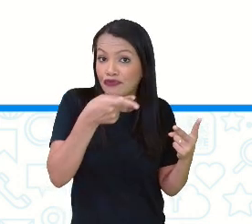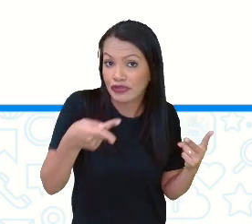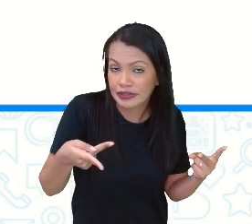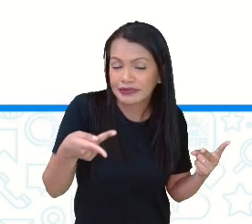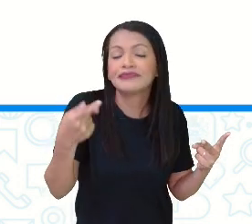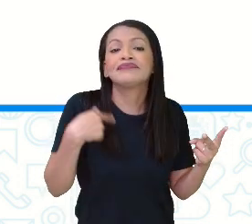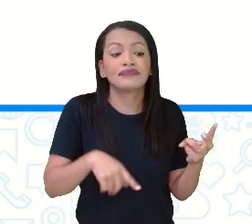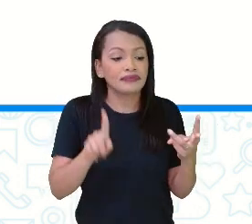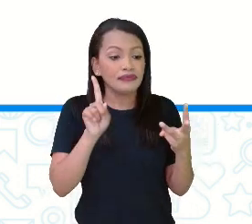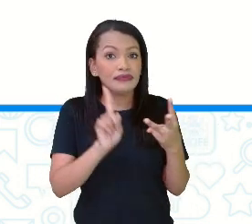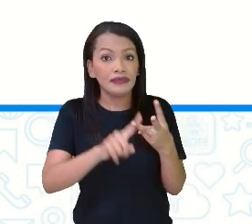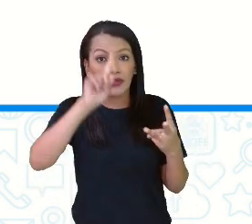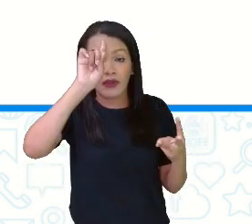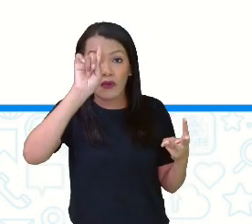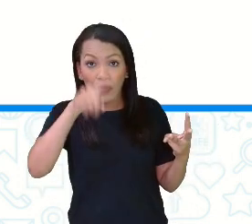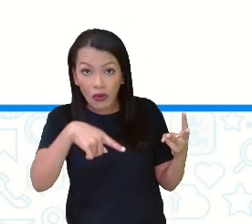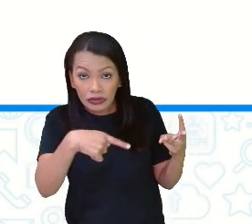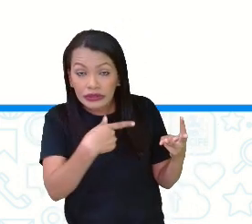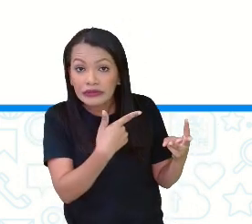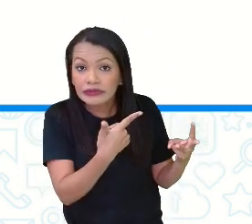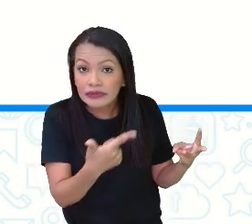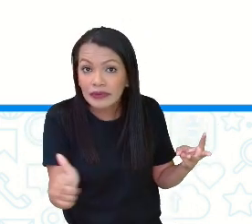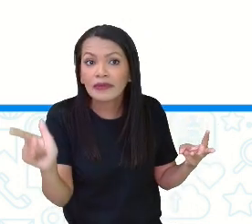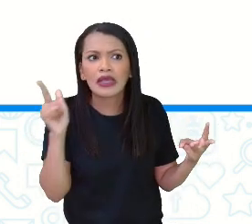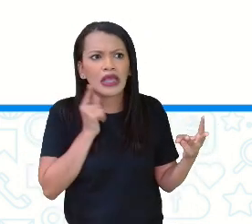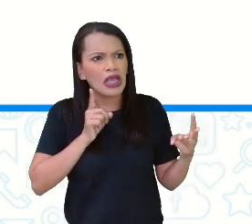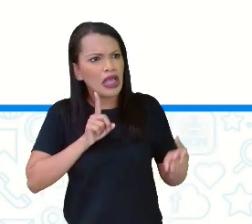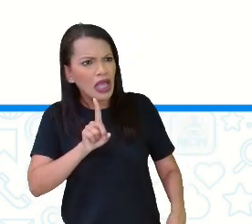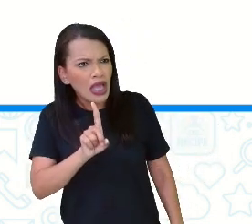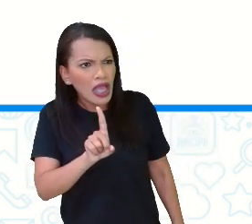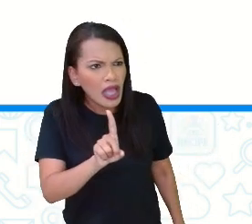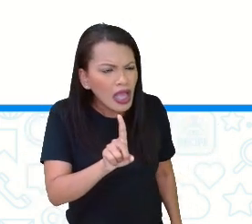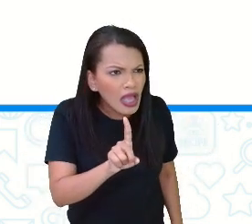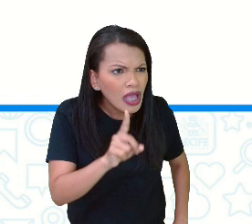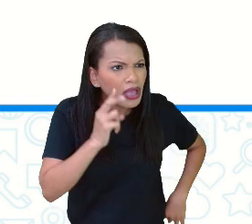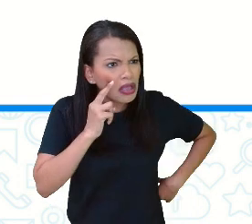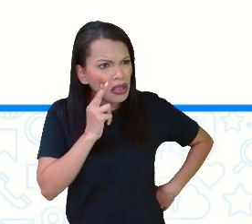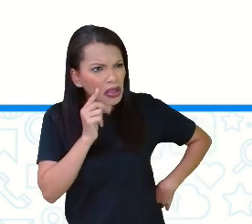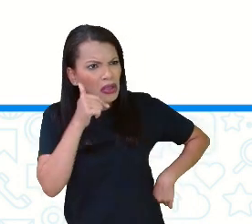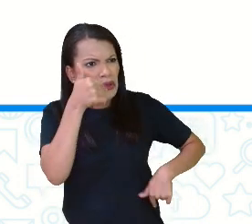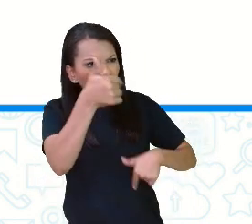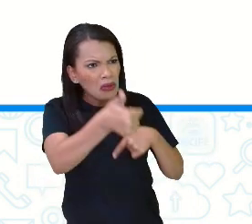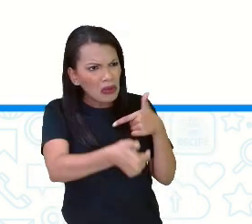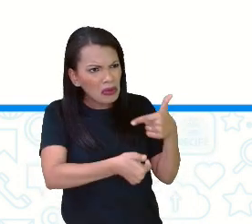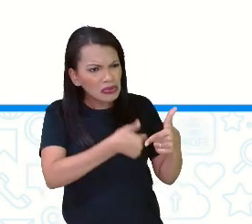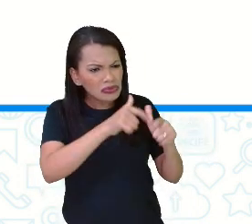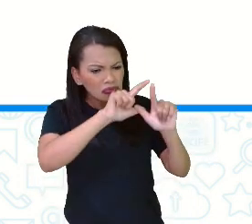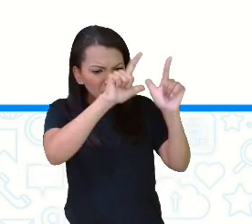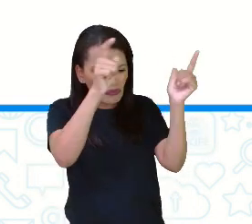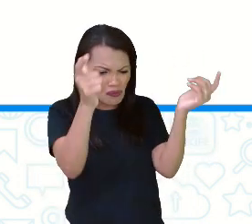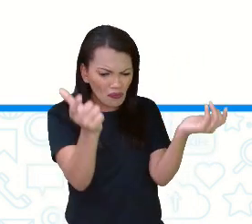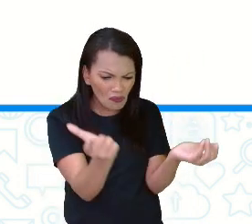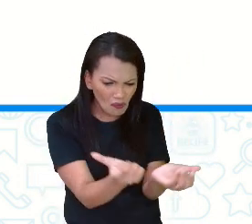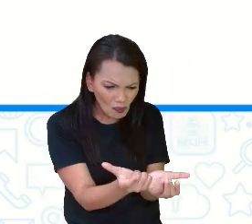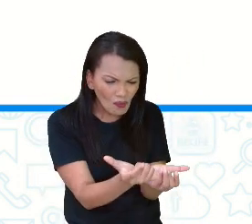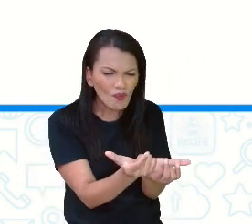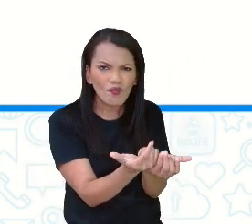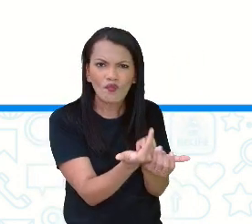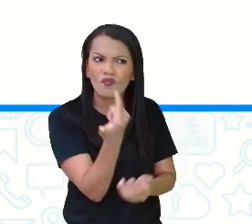Chegando lá, viu que os dois vigaristas, com maior cuidado, trabalhavam no tear vazio e com